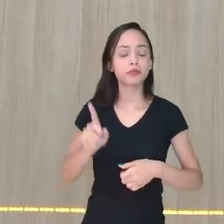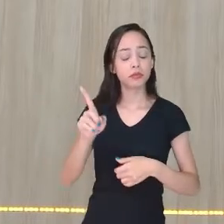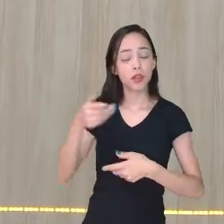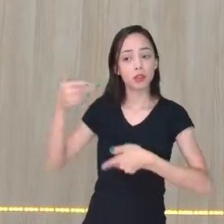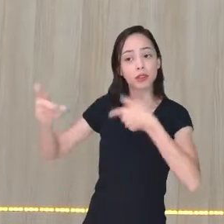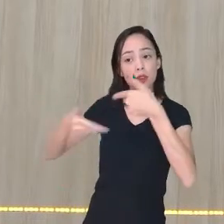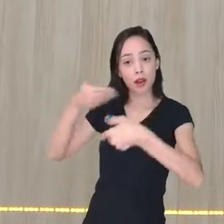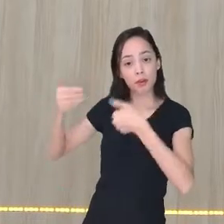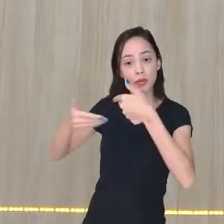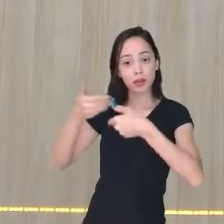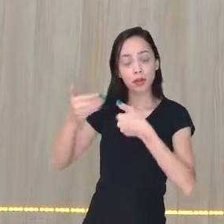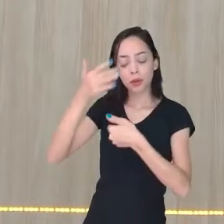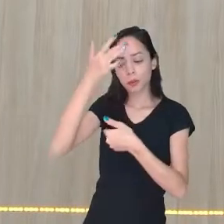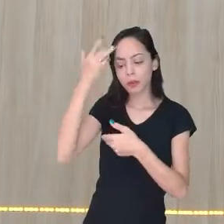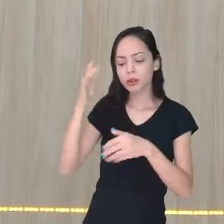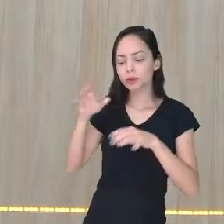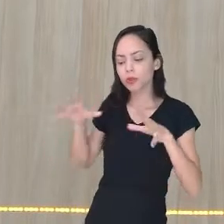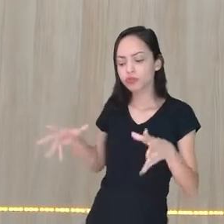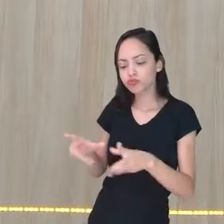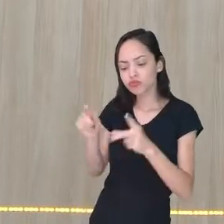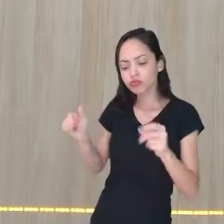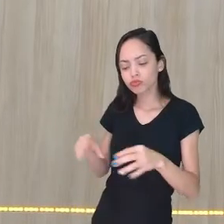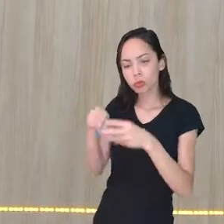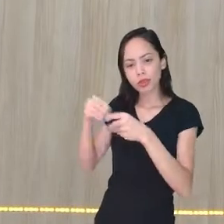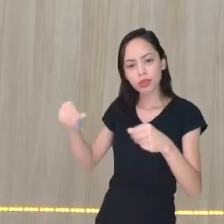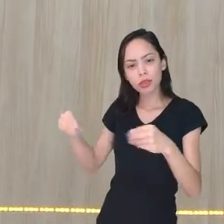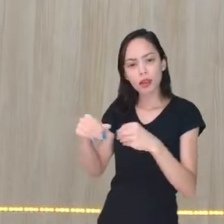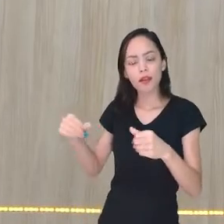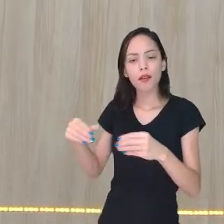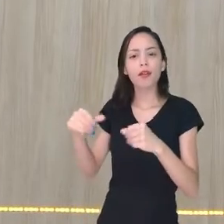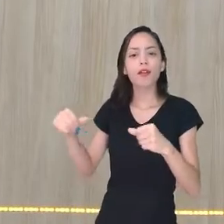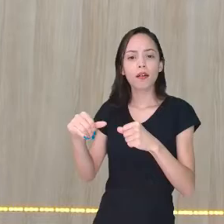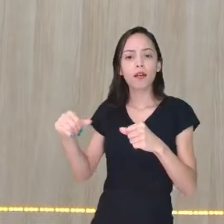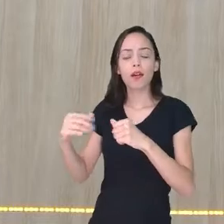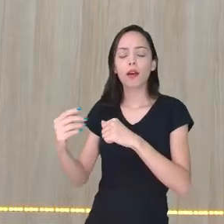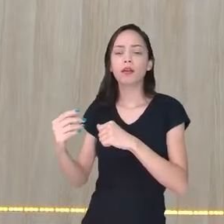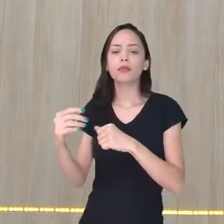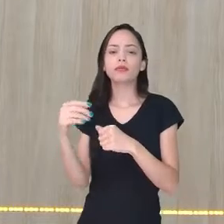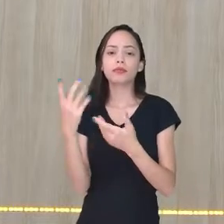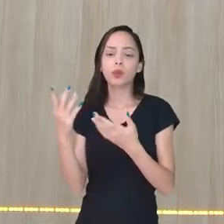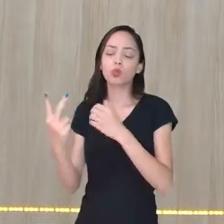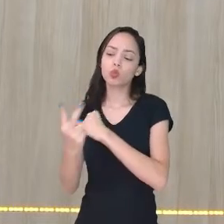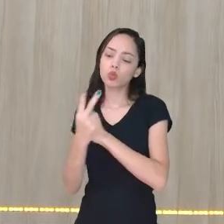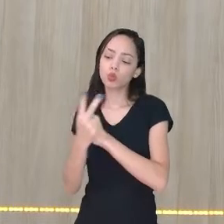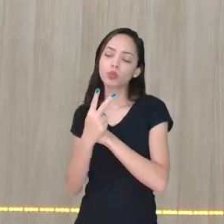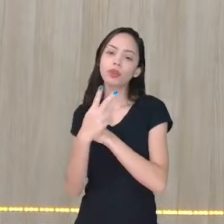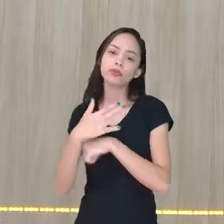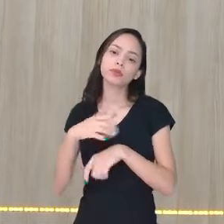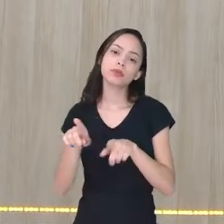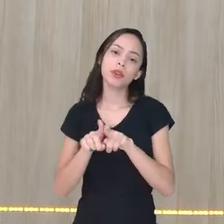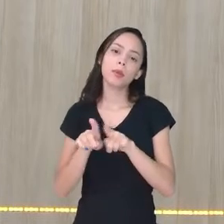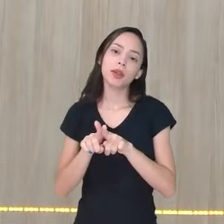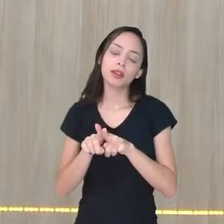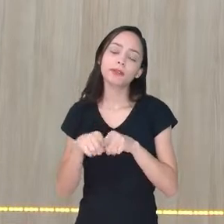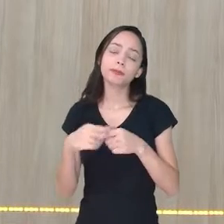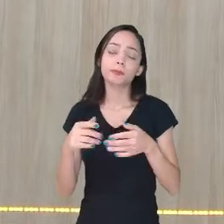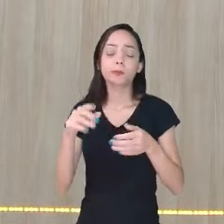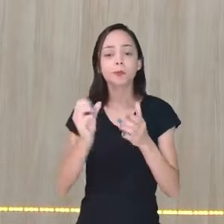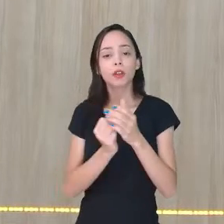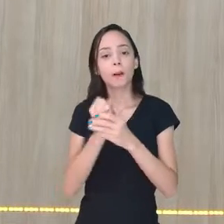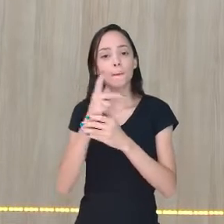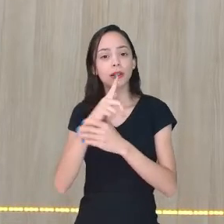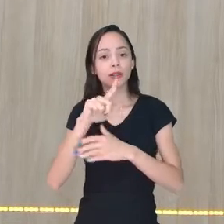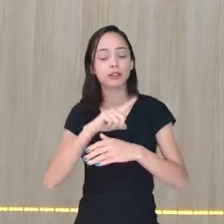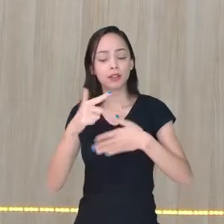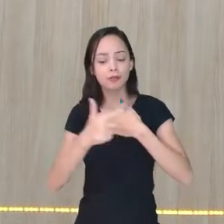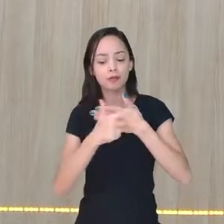né? A pessoa está mexendo na terra, está cuidando da terra, está cuidando de si, na verdade. Então as plantas têm muitas e muitas funções. Além